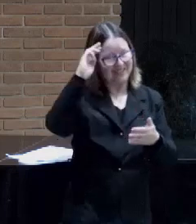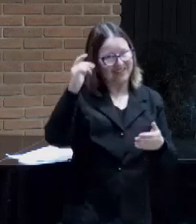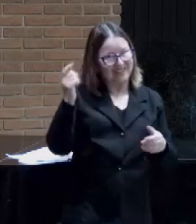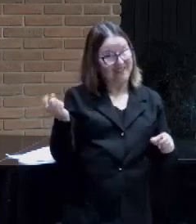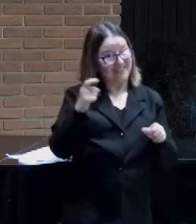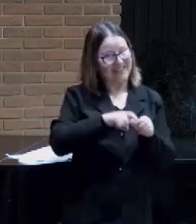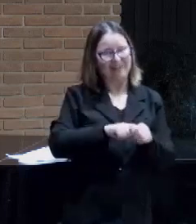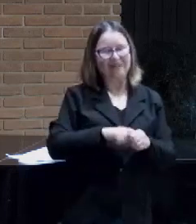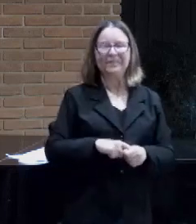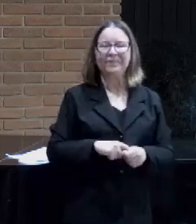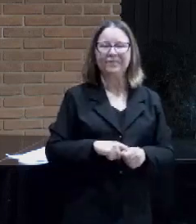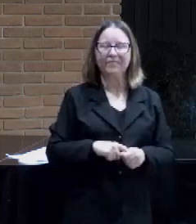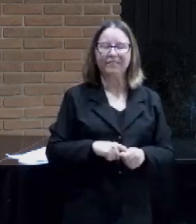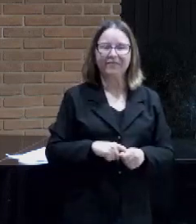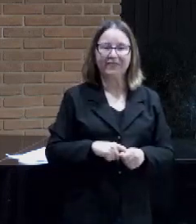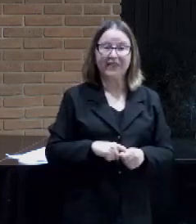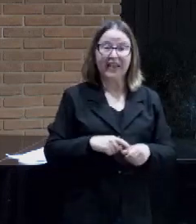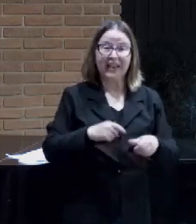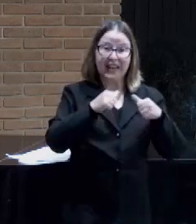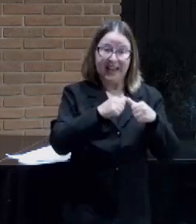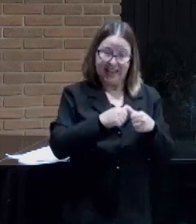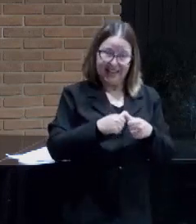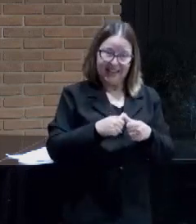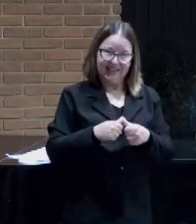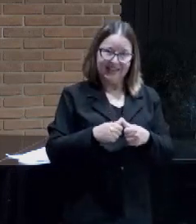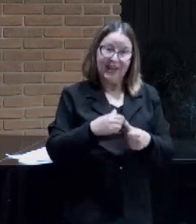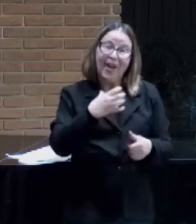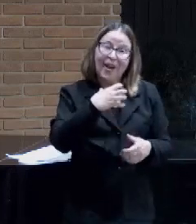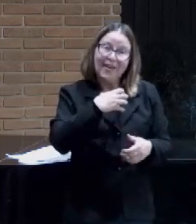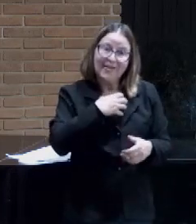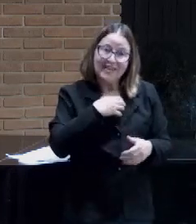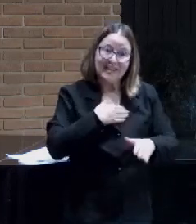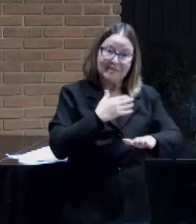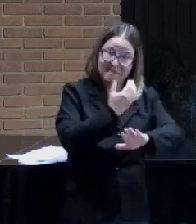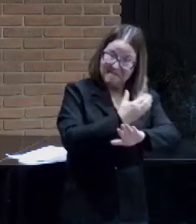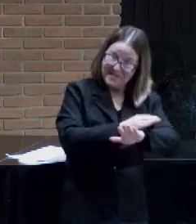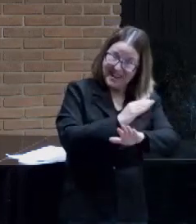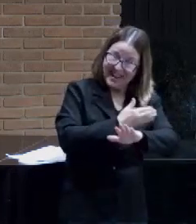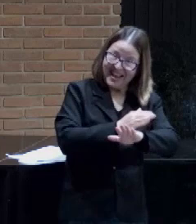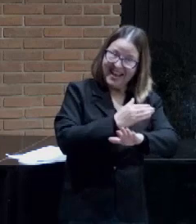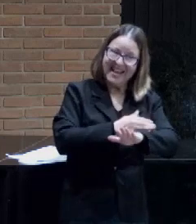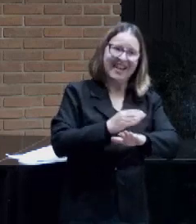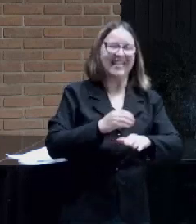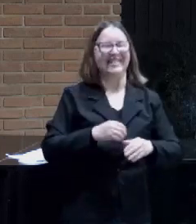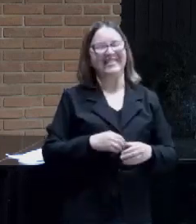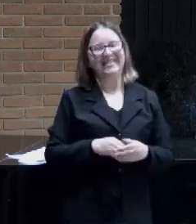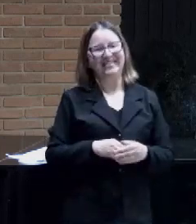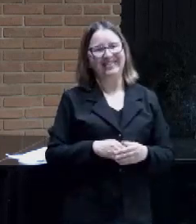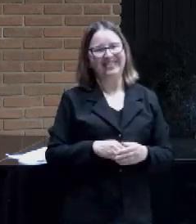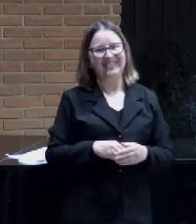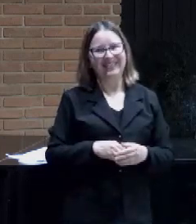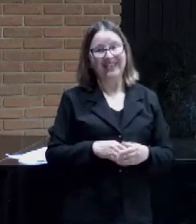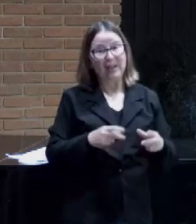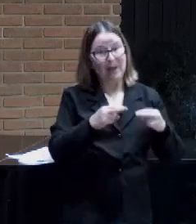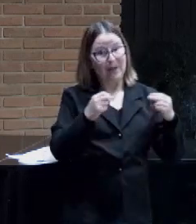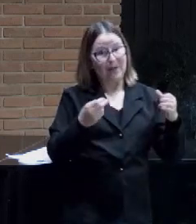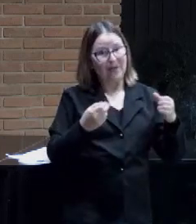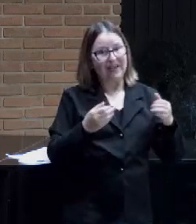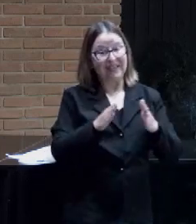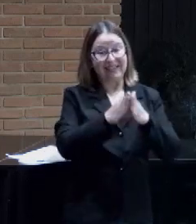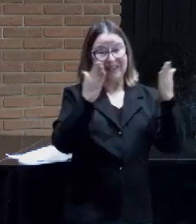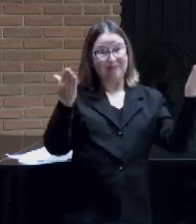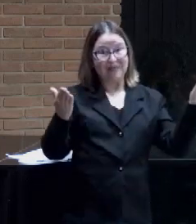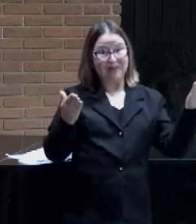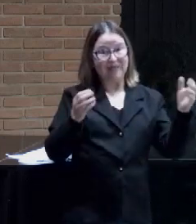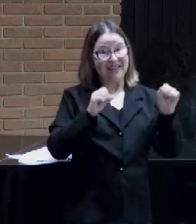Felipe, o que é tudo isso? São fórmulas mágicas? Não são fórmulas, meus irmãos. É basicamente o que a Bíblia nos instrui com